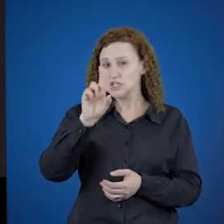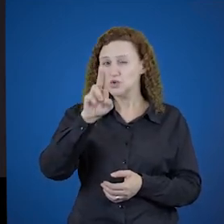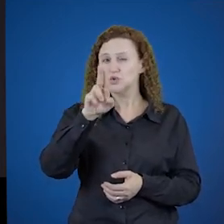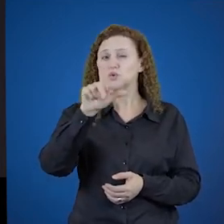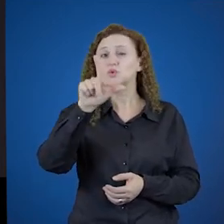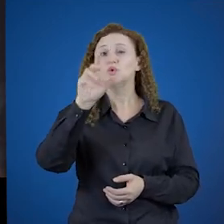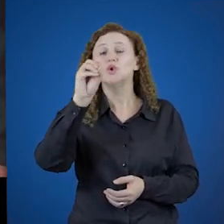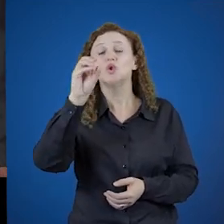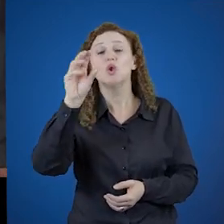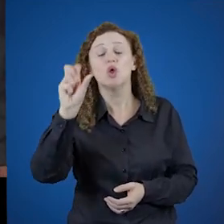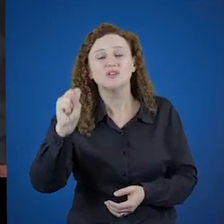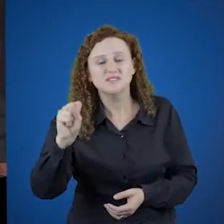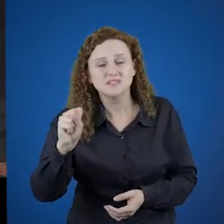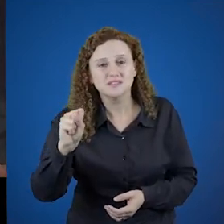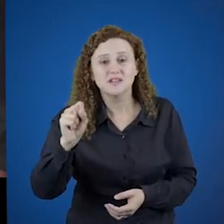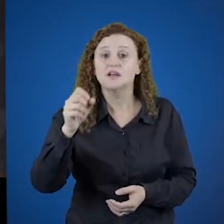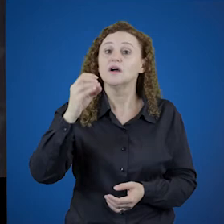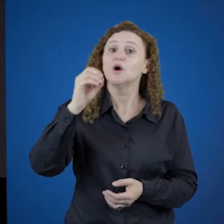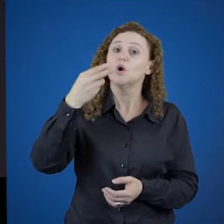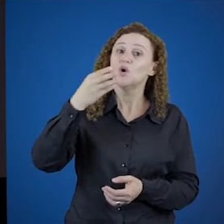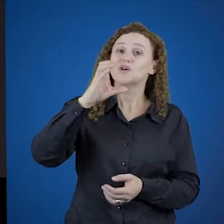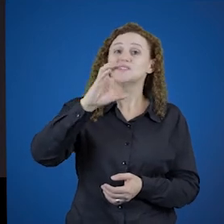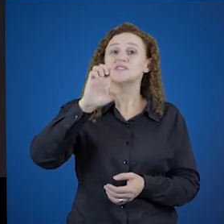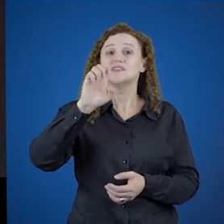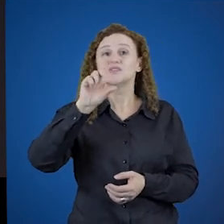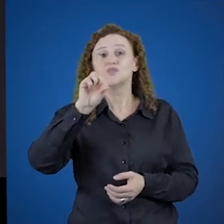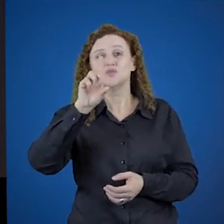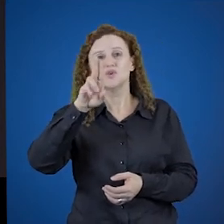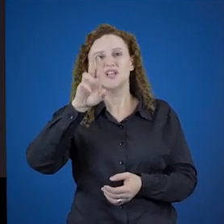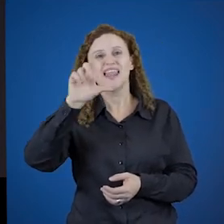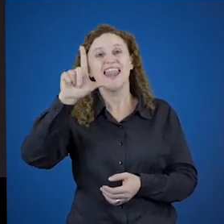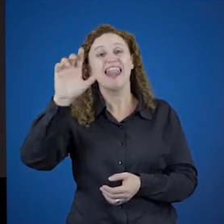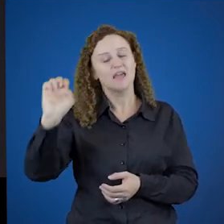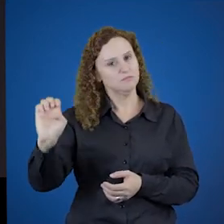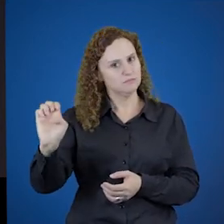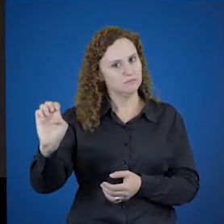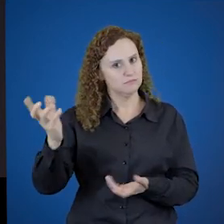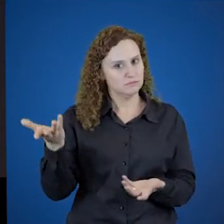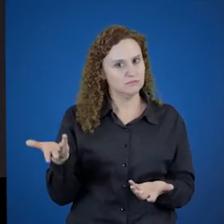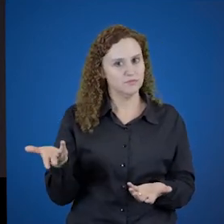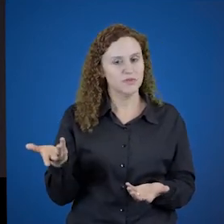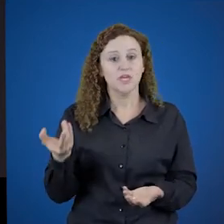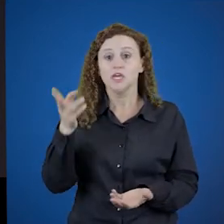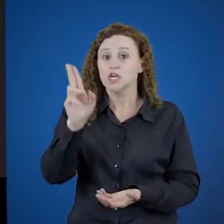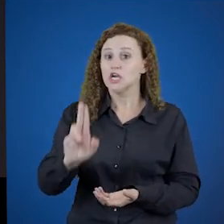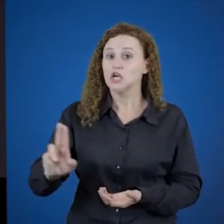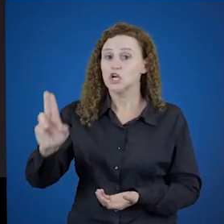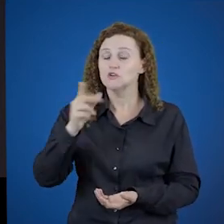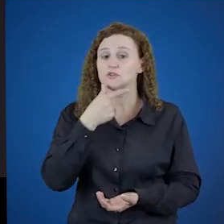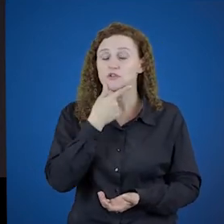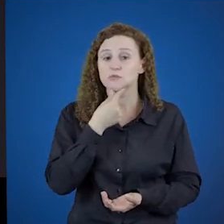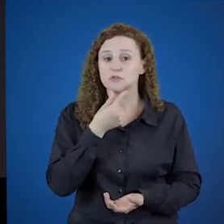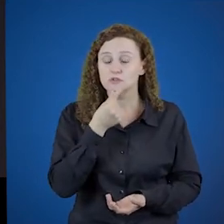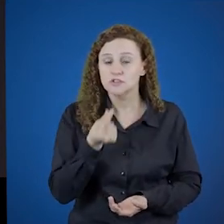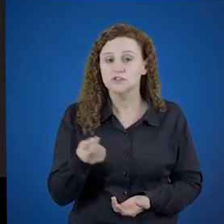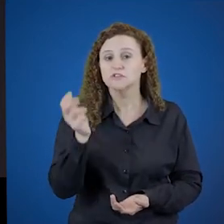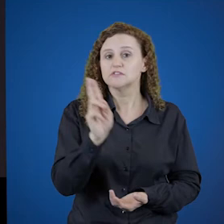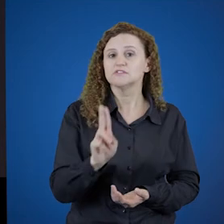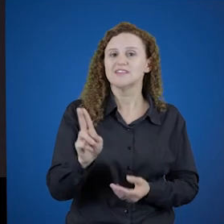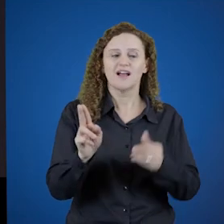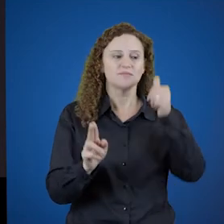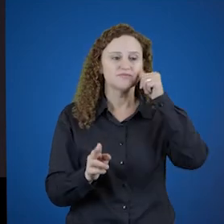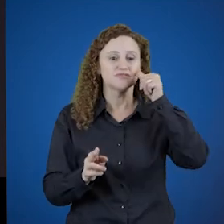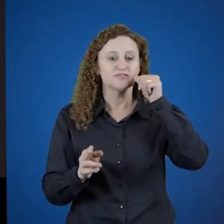é cedo luz cedo lá cedo no bônus bônus bônus eu vou usar cedo luz para o masculino